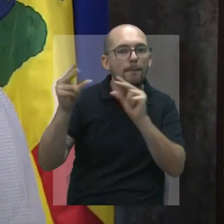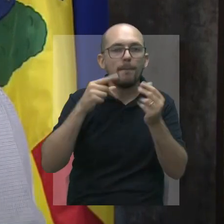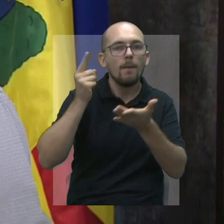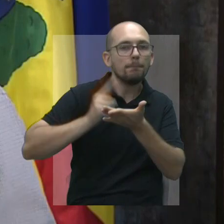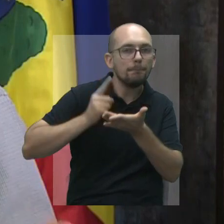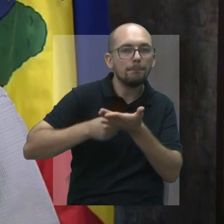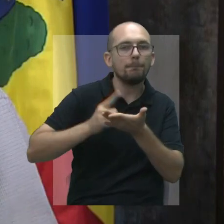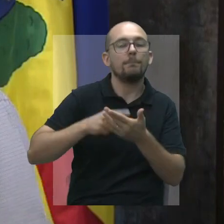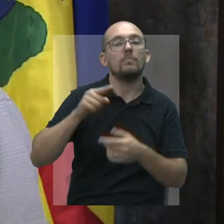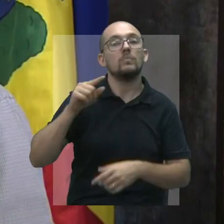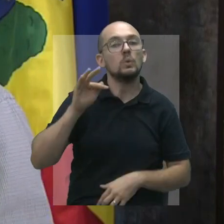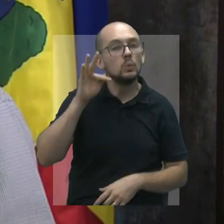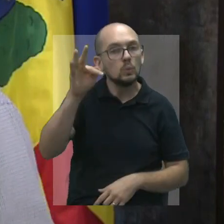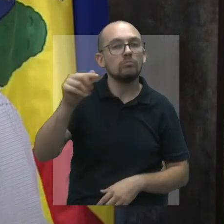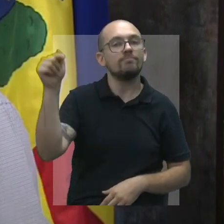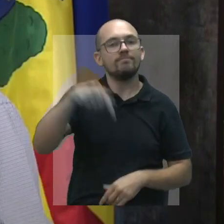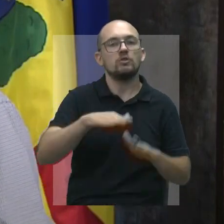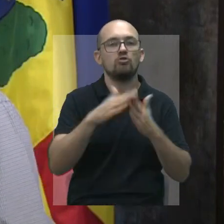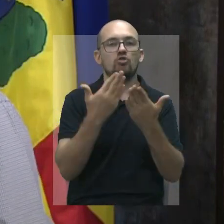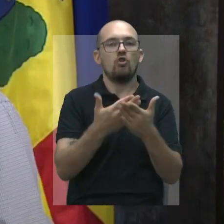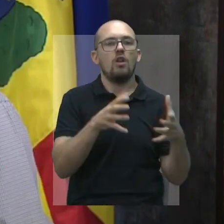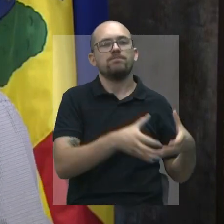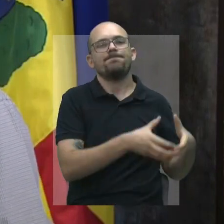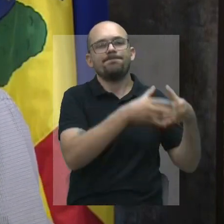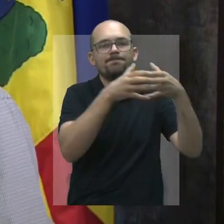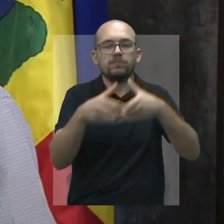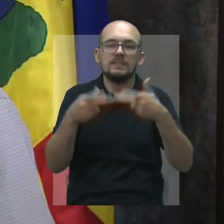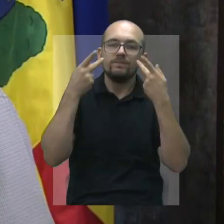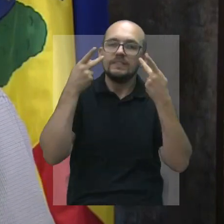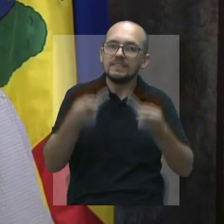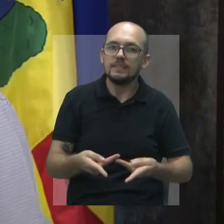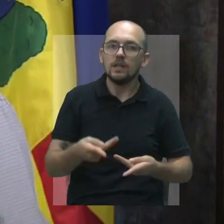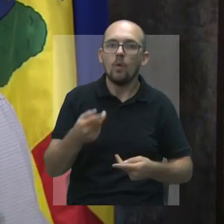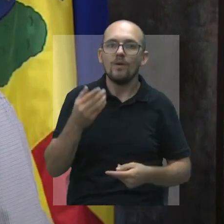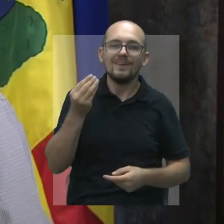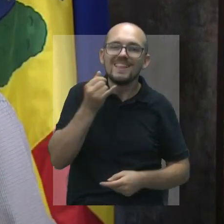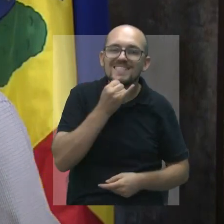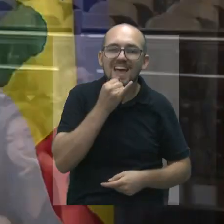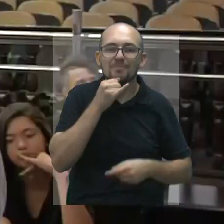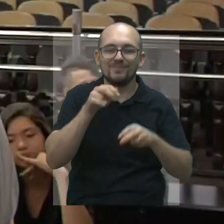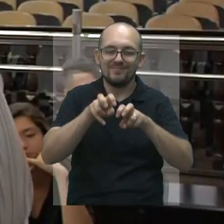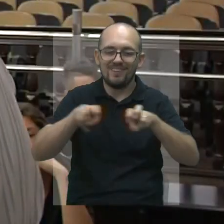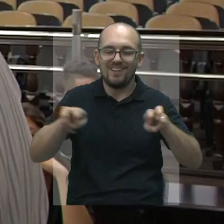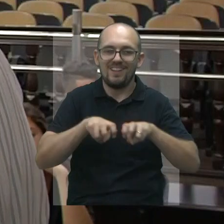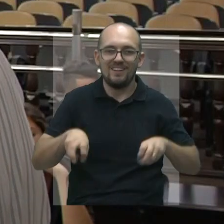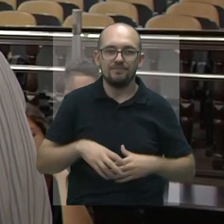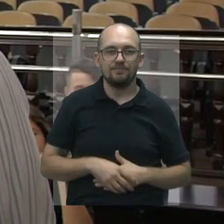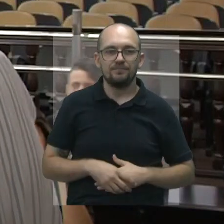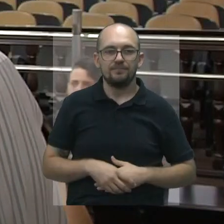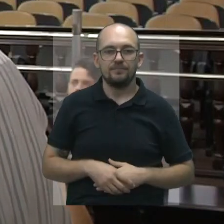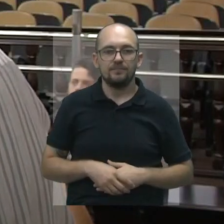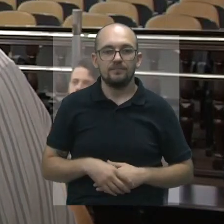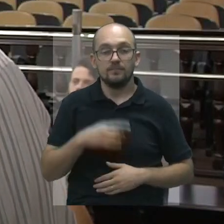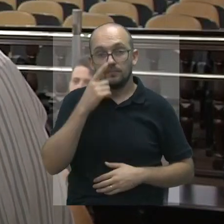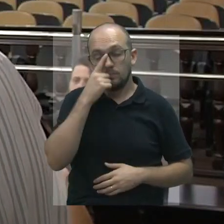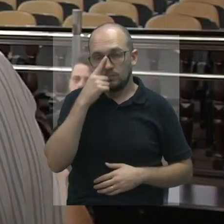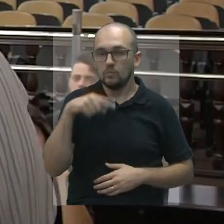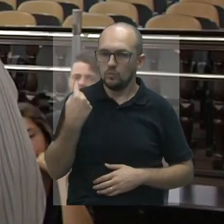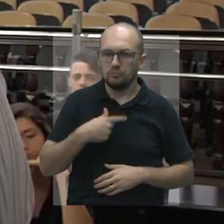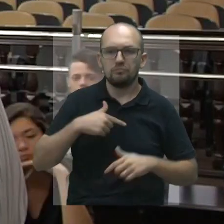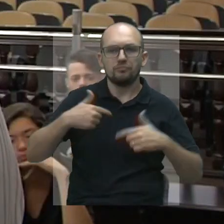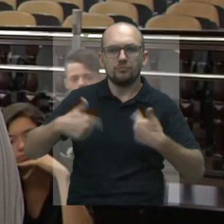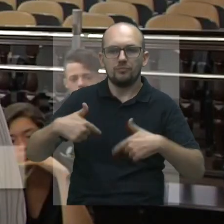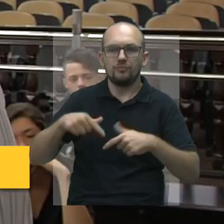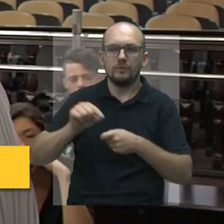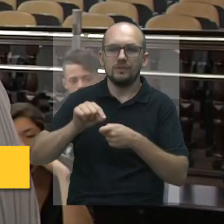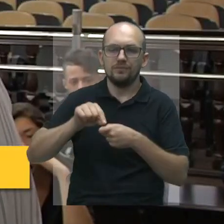casa, para que depois venham fazer essa visita, essa sessão simulada aqui conosco. Nós temos feito esse trabalho já de